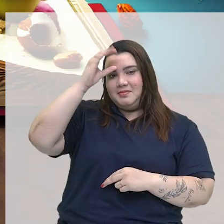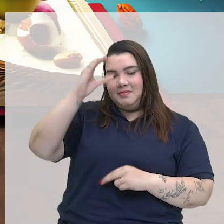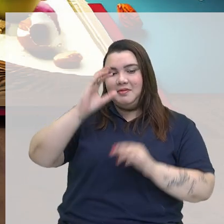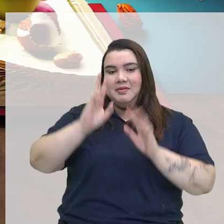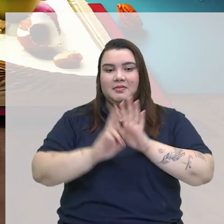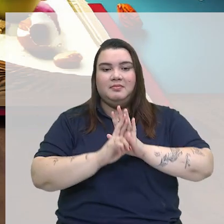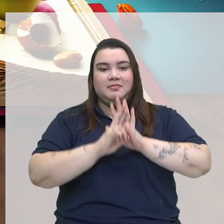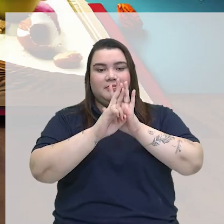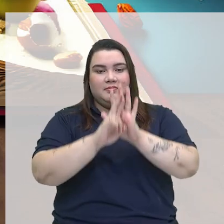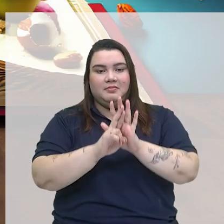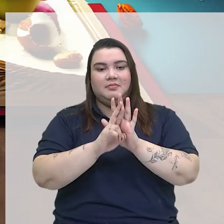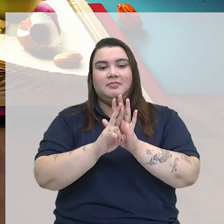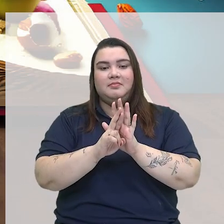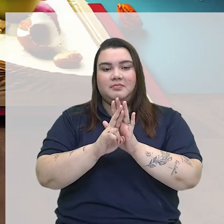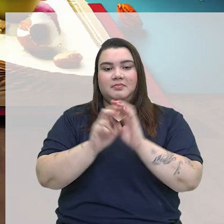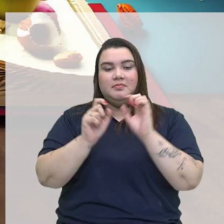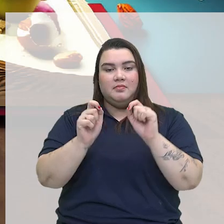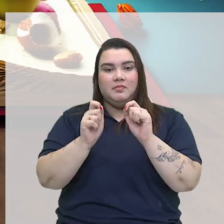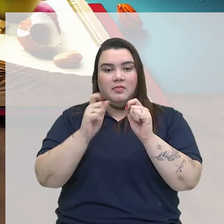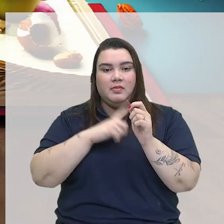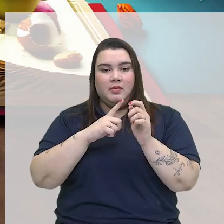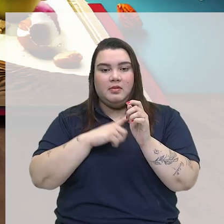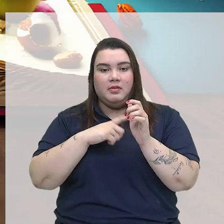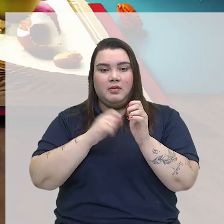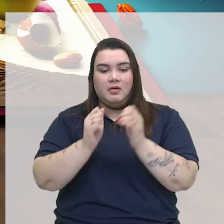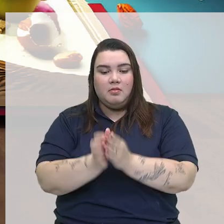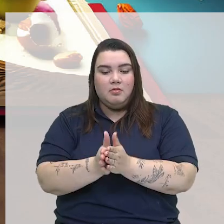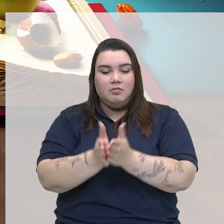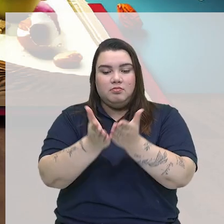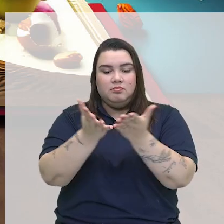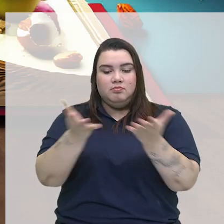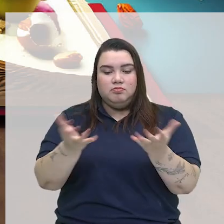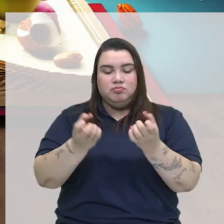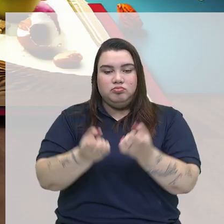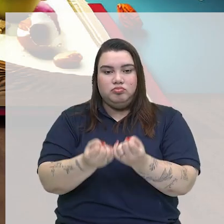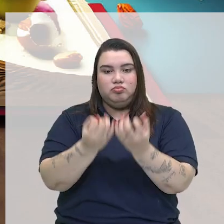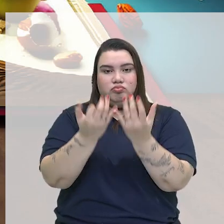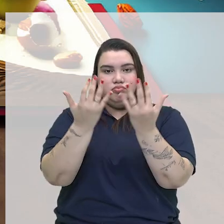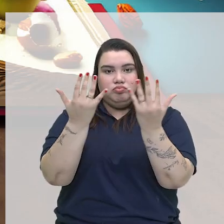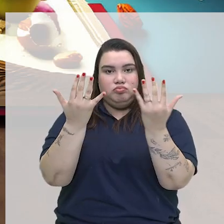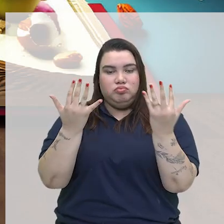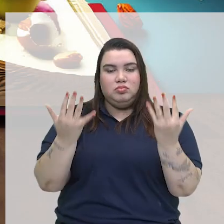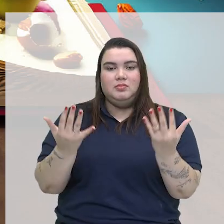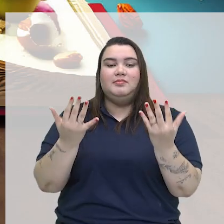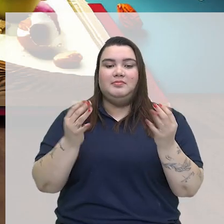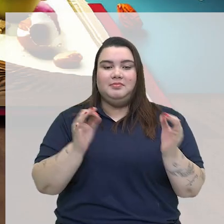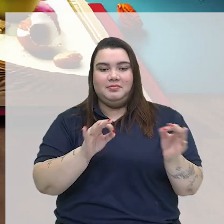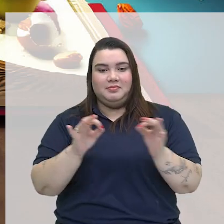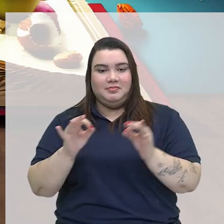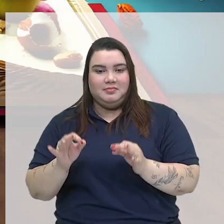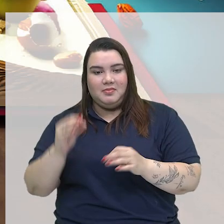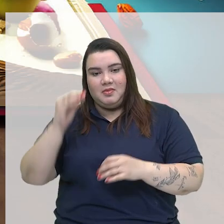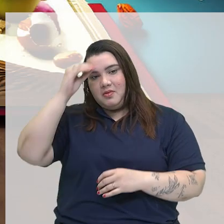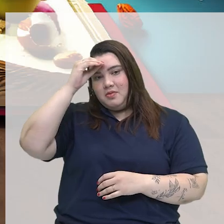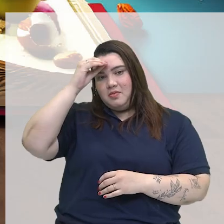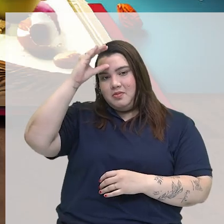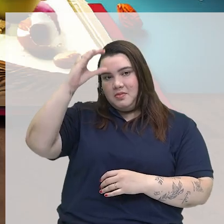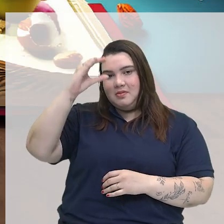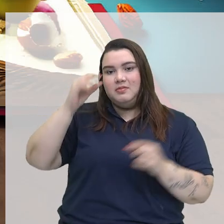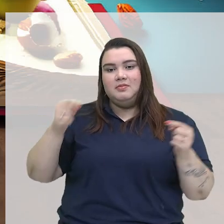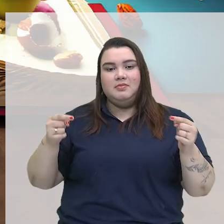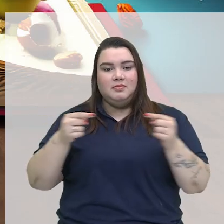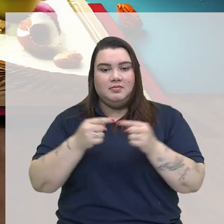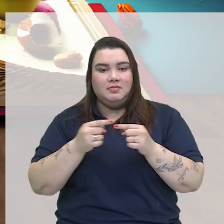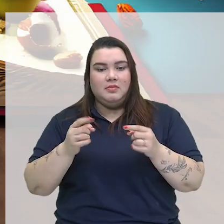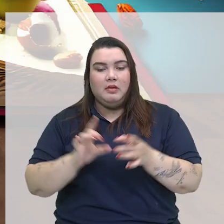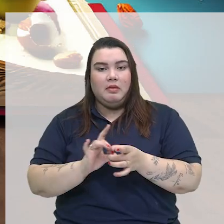conhecimento, representado aqui pela essa imagem aqui desse livro aberto. Então, o conhecimento ele é isso,